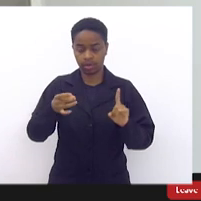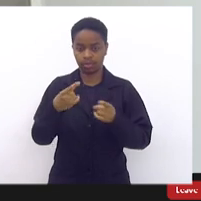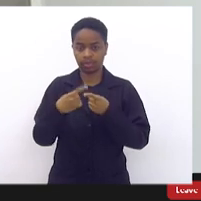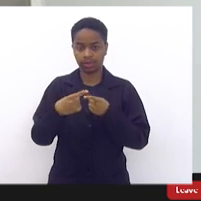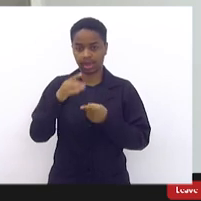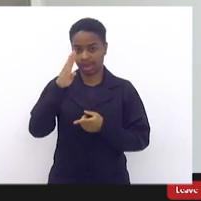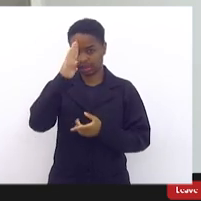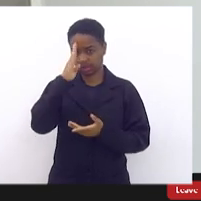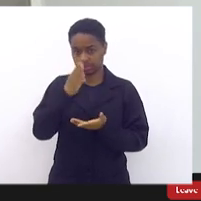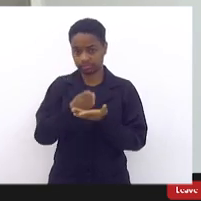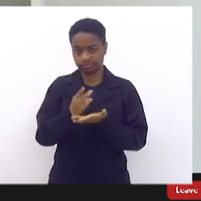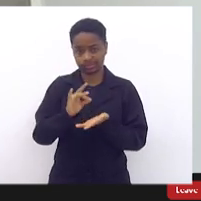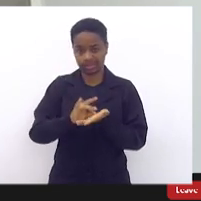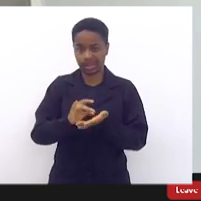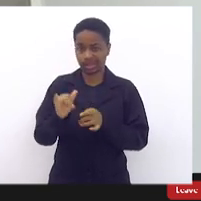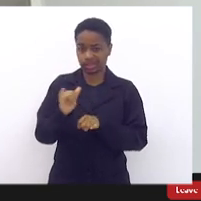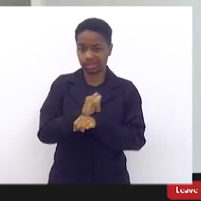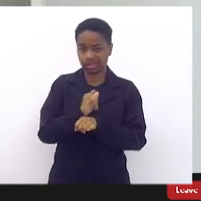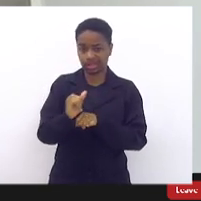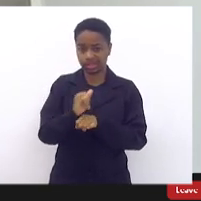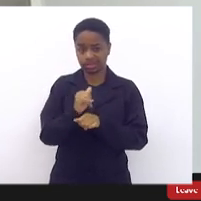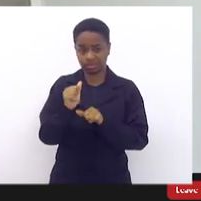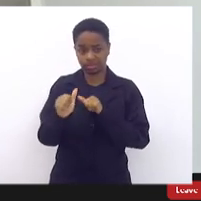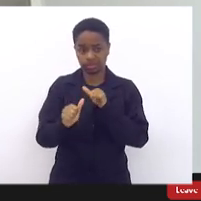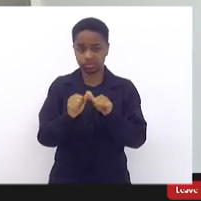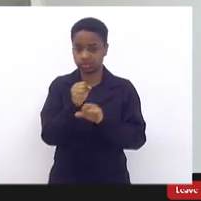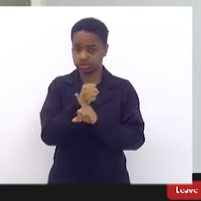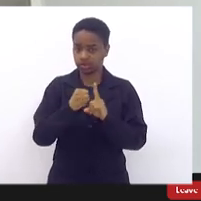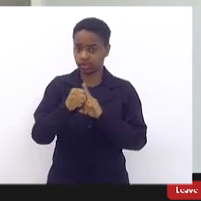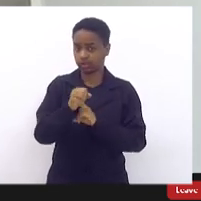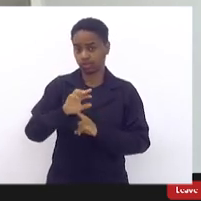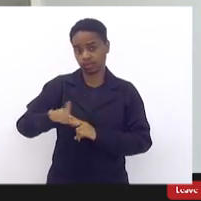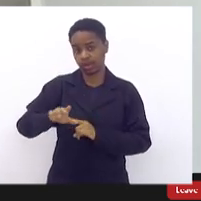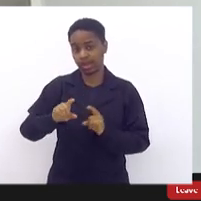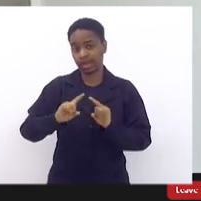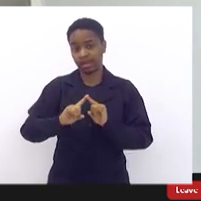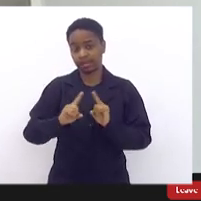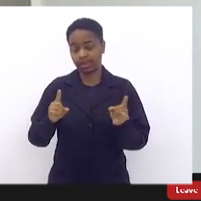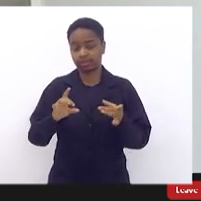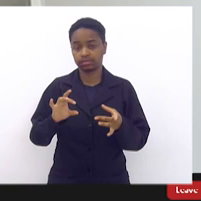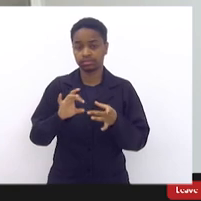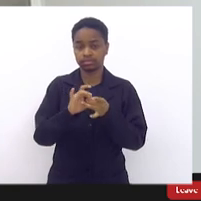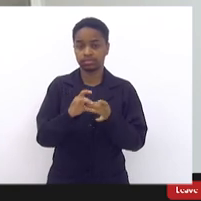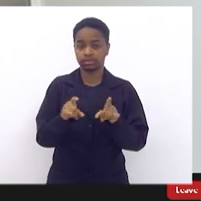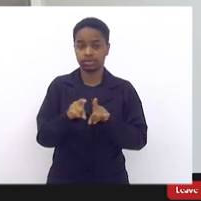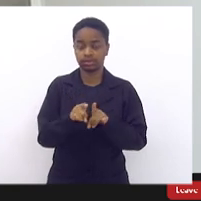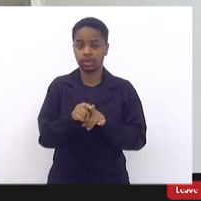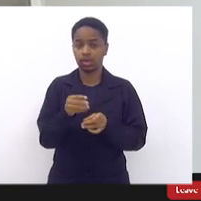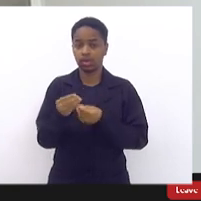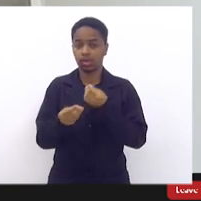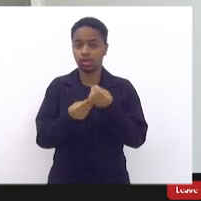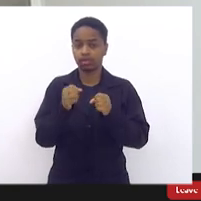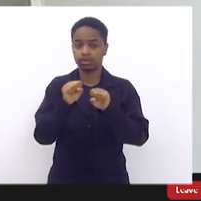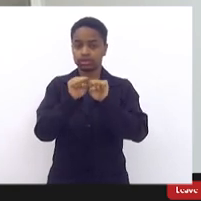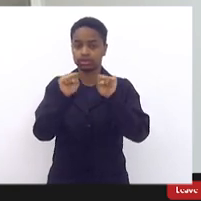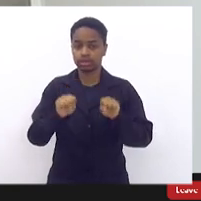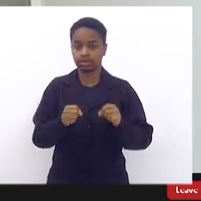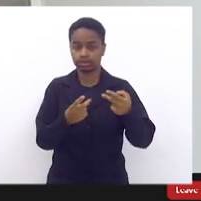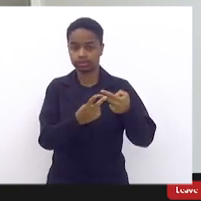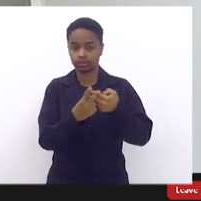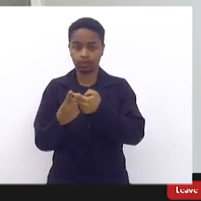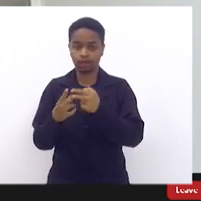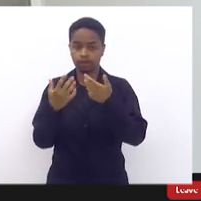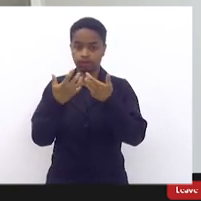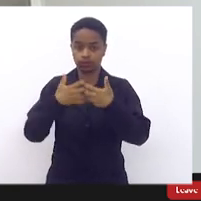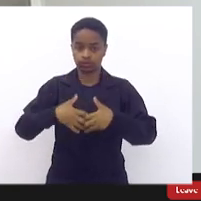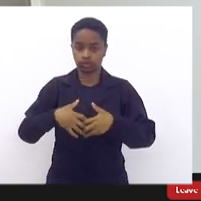instrumento realmente de mudança social. E isso de uma forma muito atrelada também a como o sistema prisional funciona no Brasil, como a